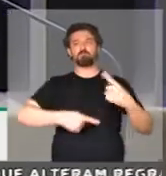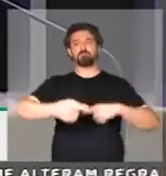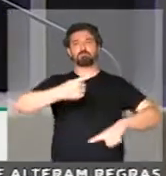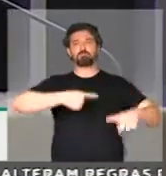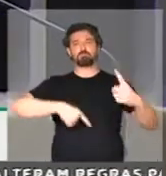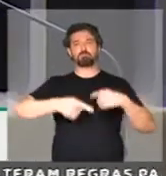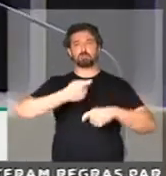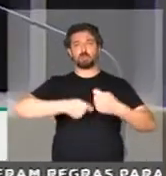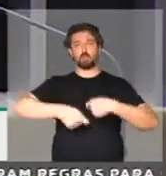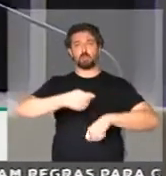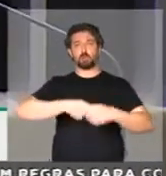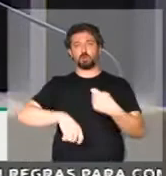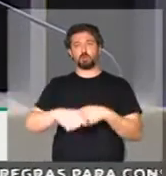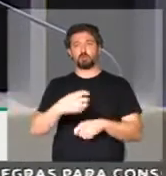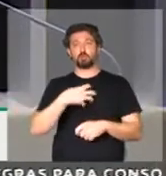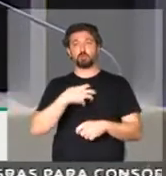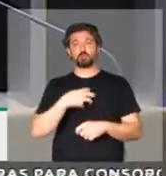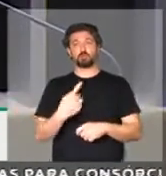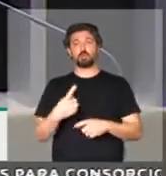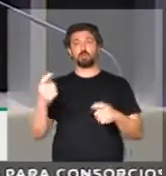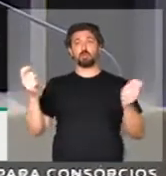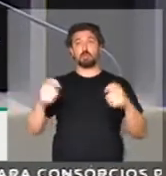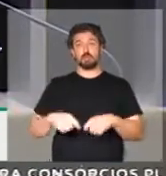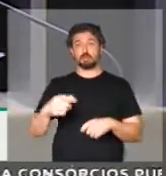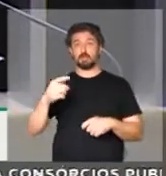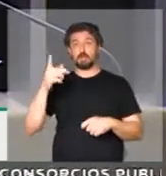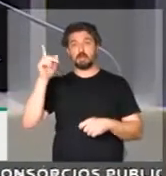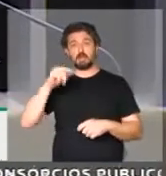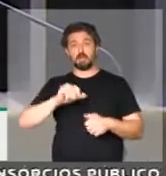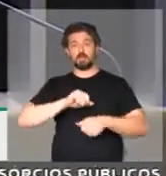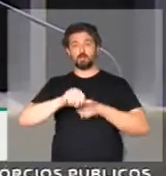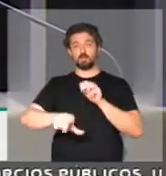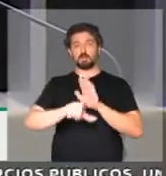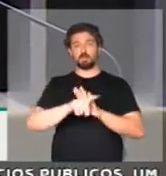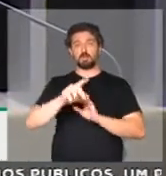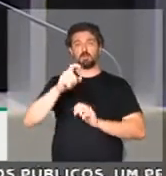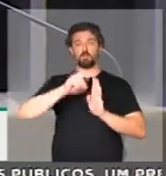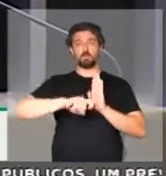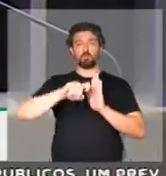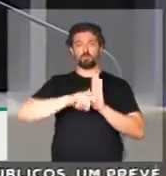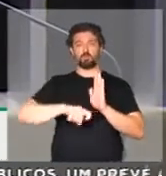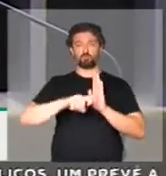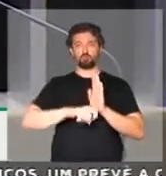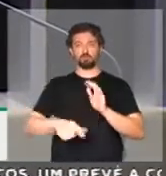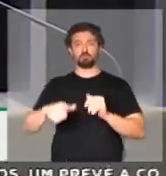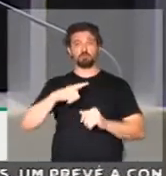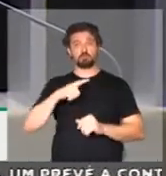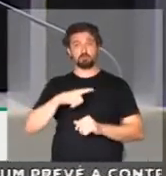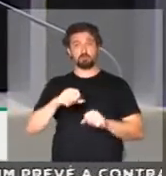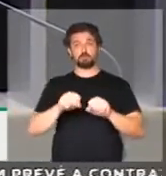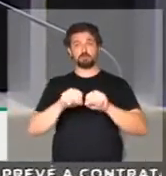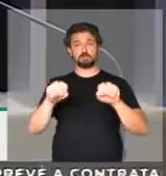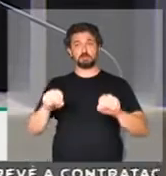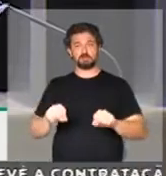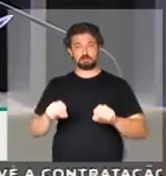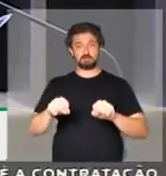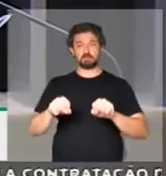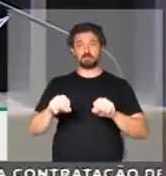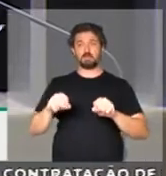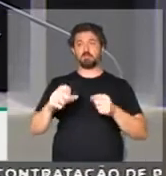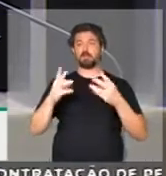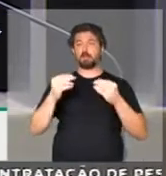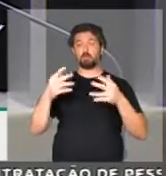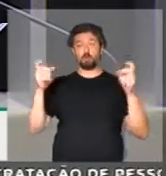economia, e uma das formas necessárias, ao meu ver, é a reforma tributária. Nós possuímos um sistema